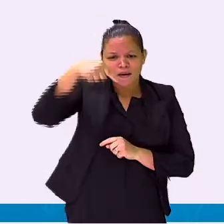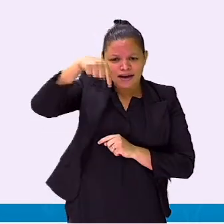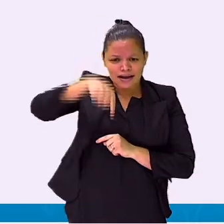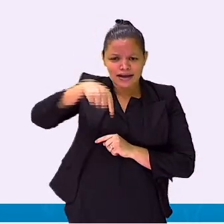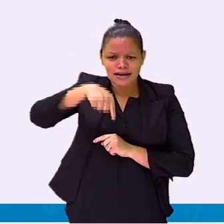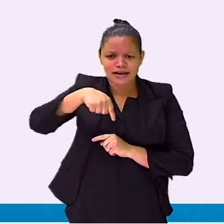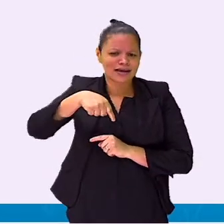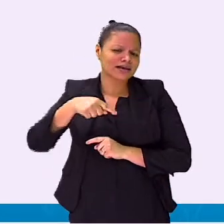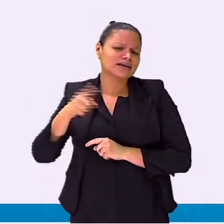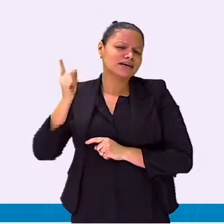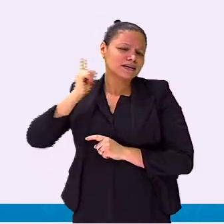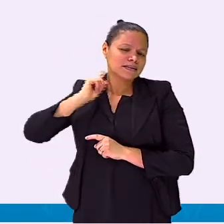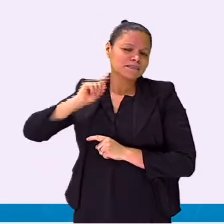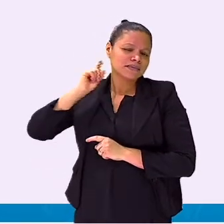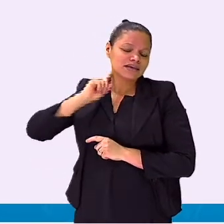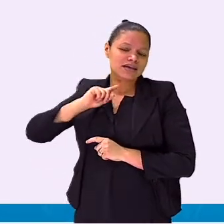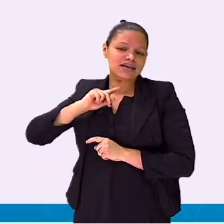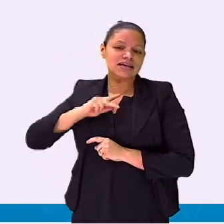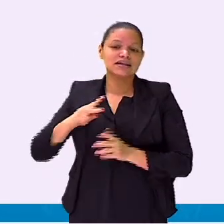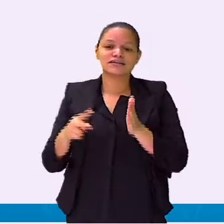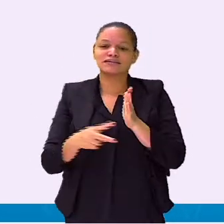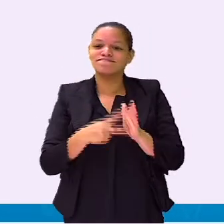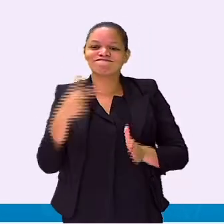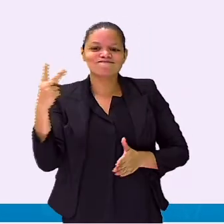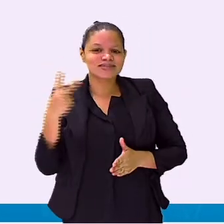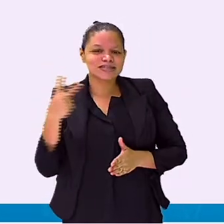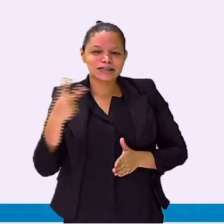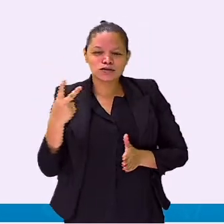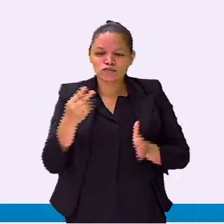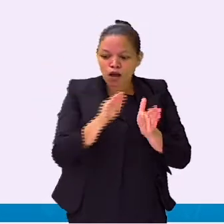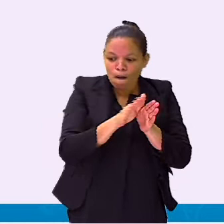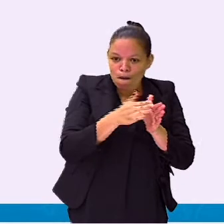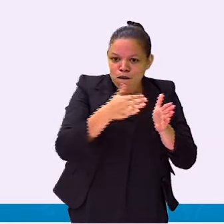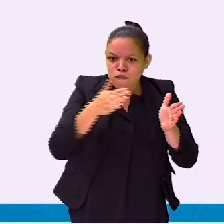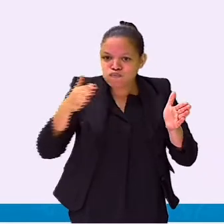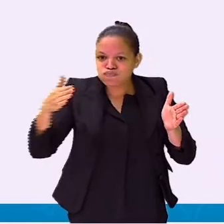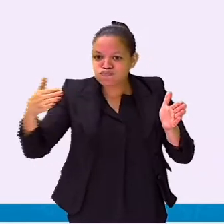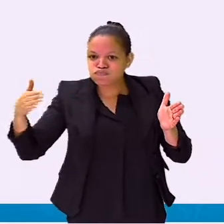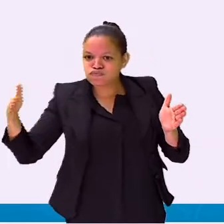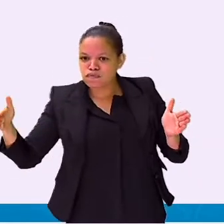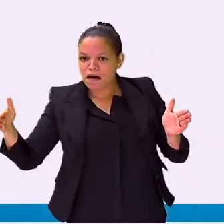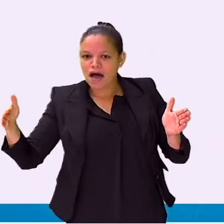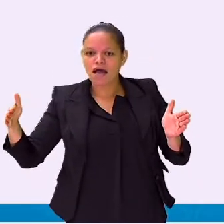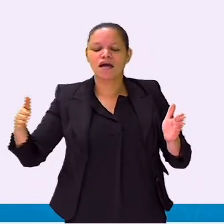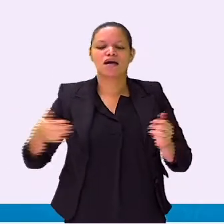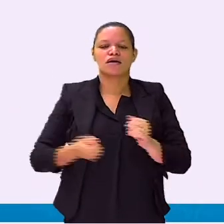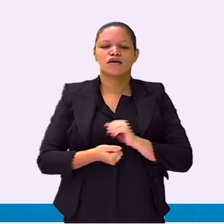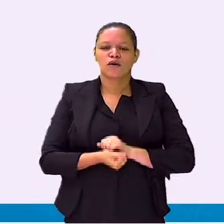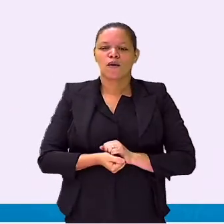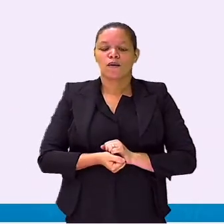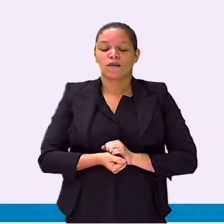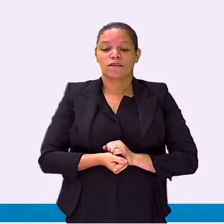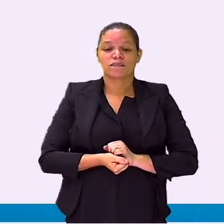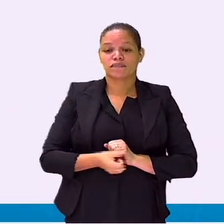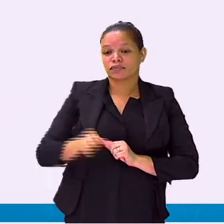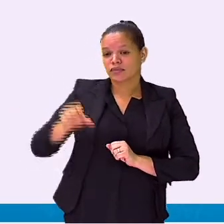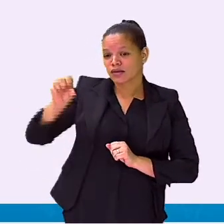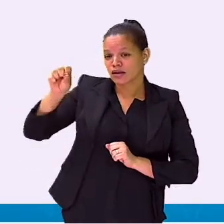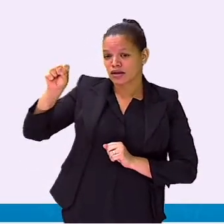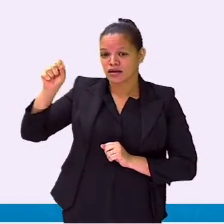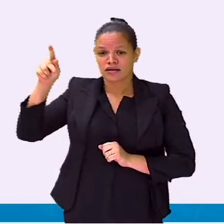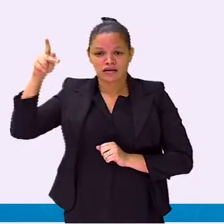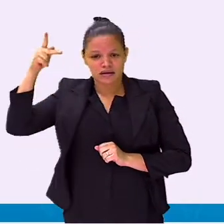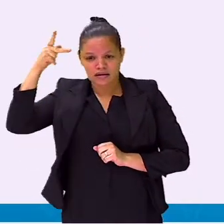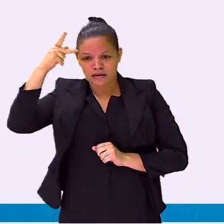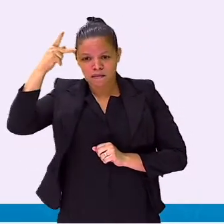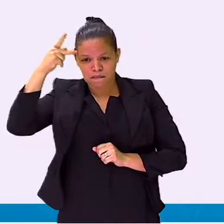atrás do estado de São Paulo, o mais populoso. Toda essa população possui uma forte